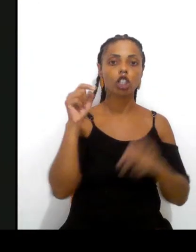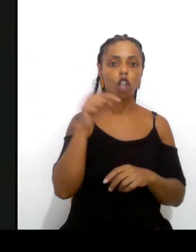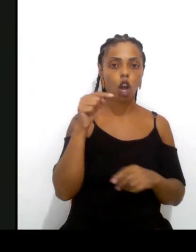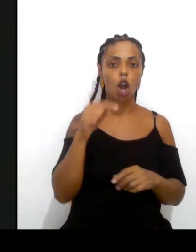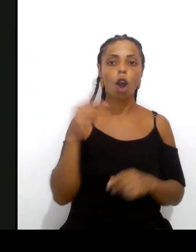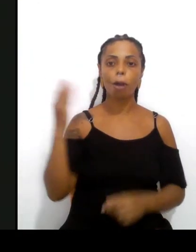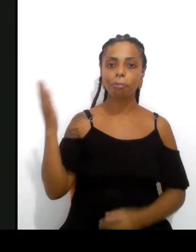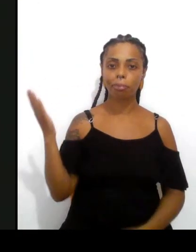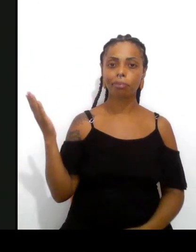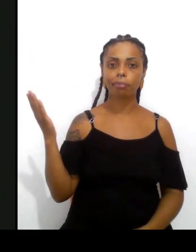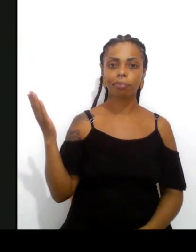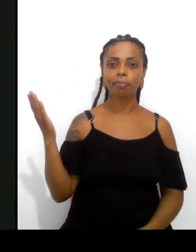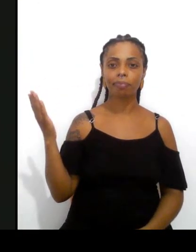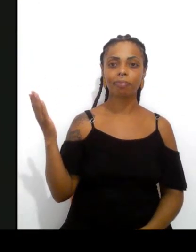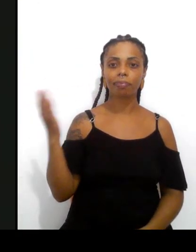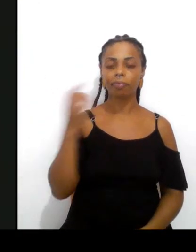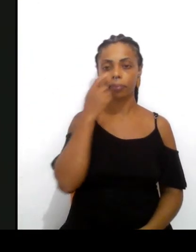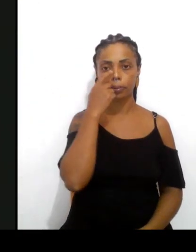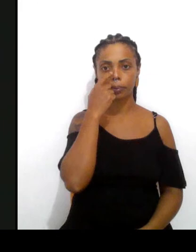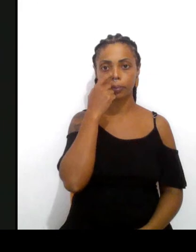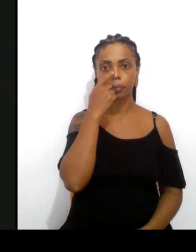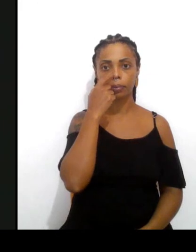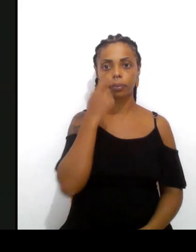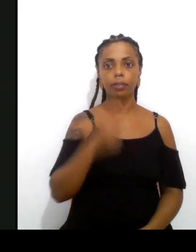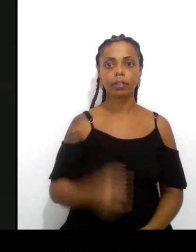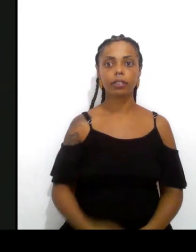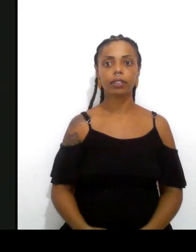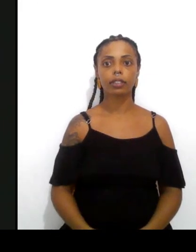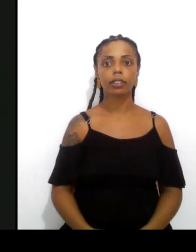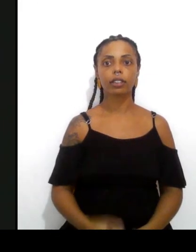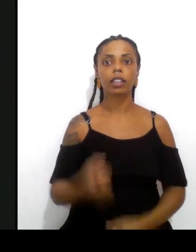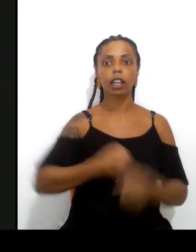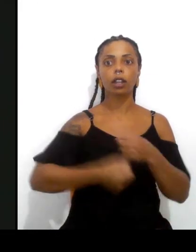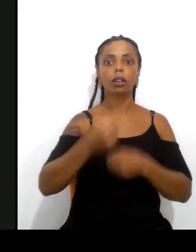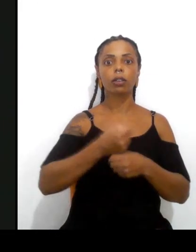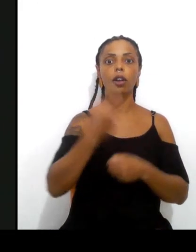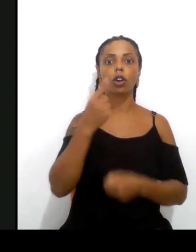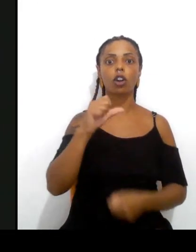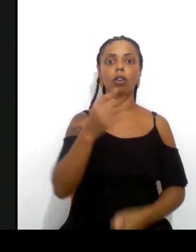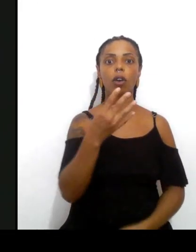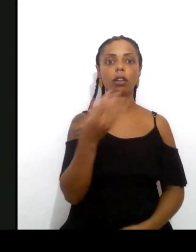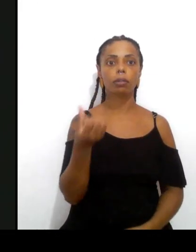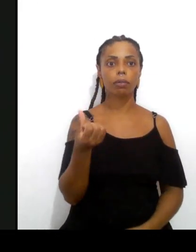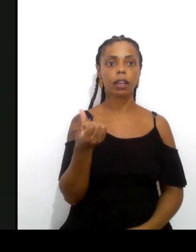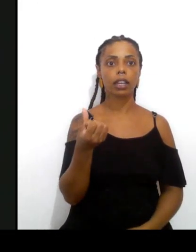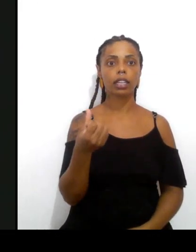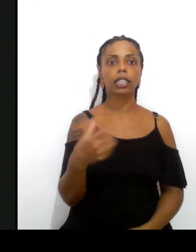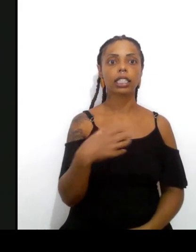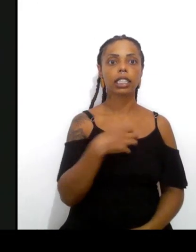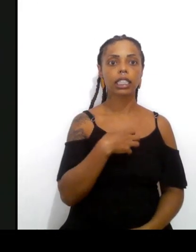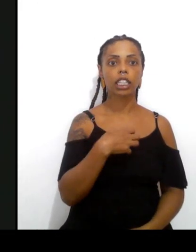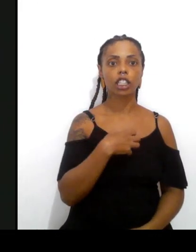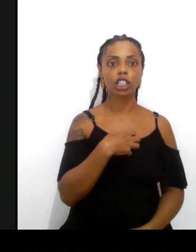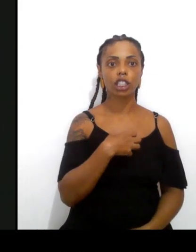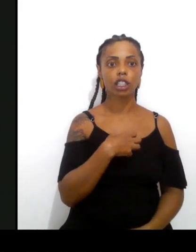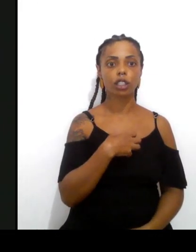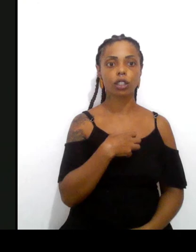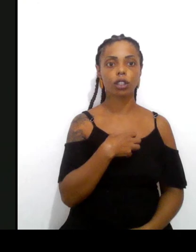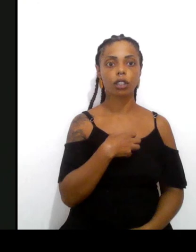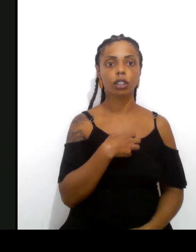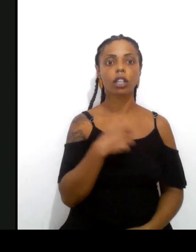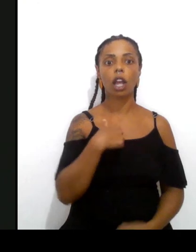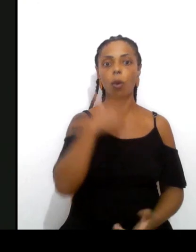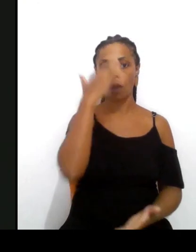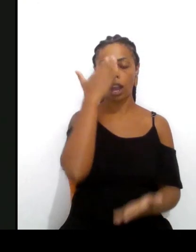palestrantes né a tela de 1946 sentido eu creio que seja uma certa